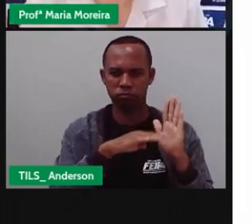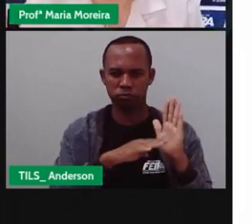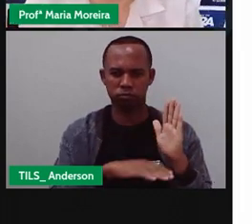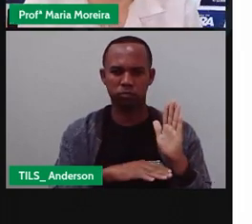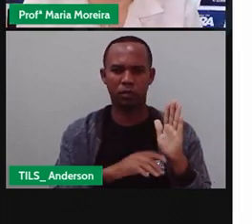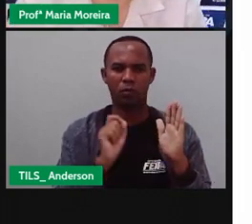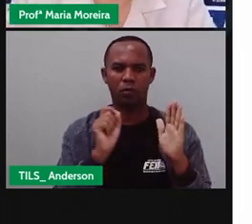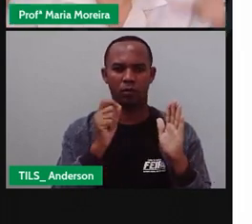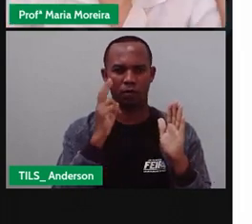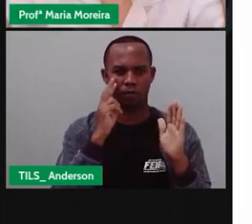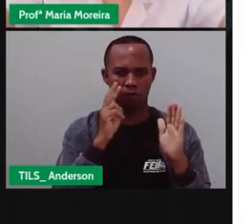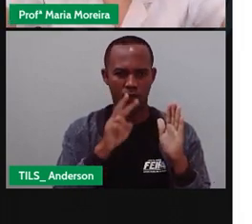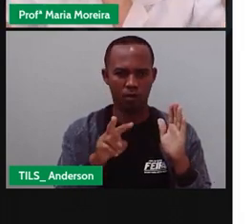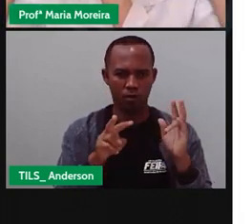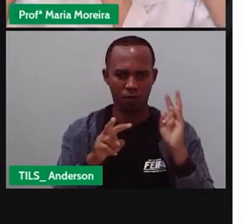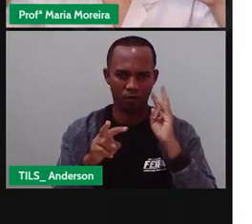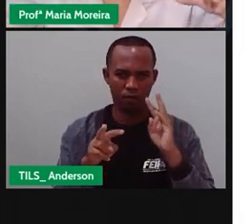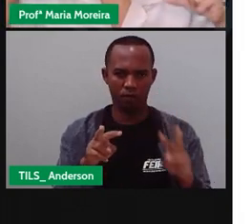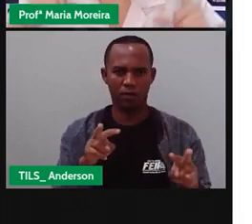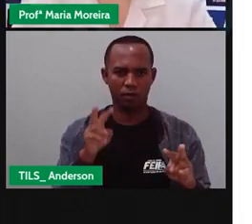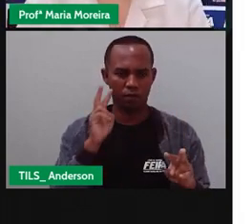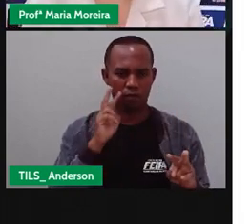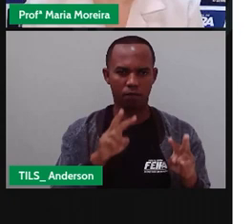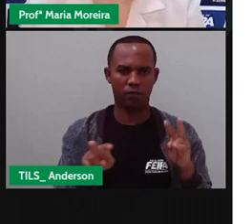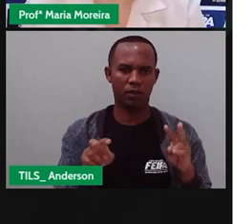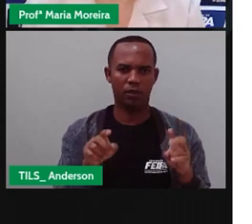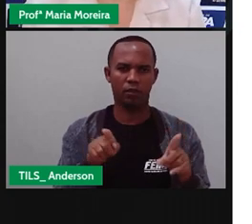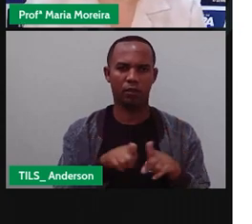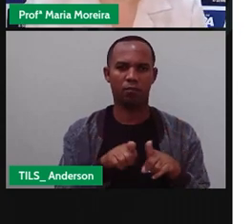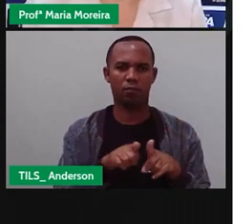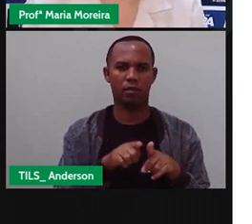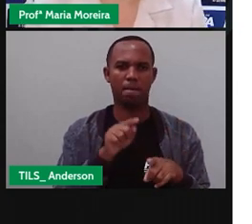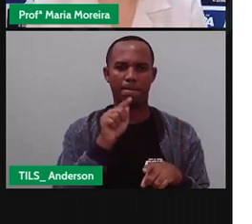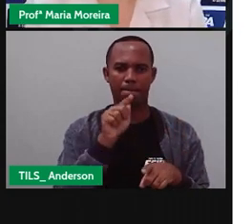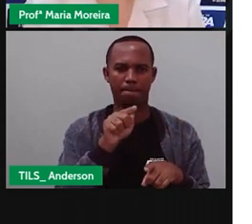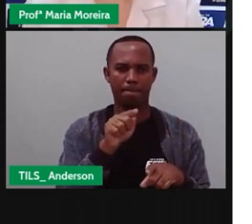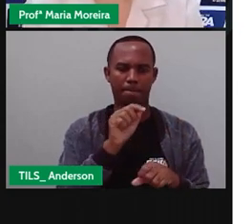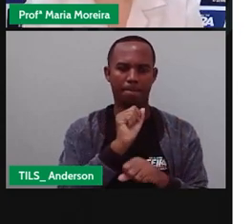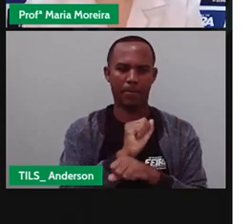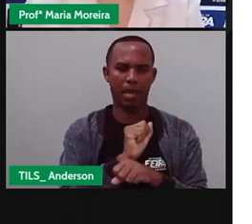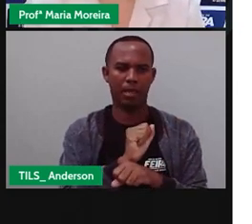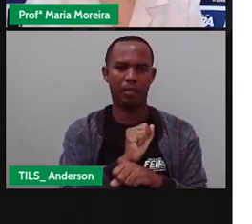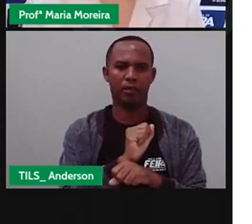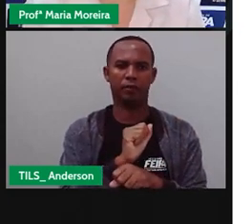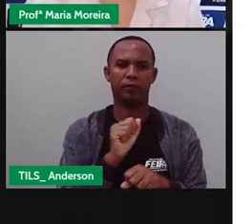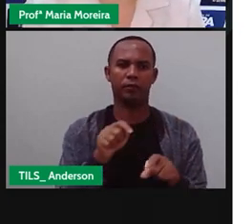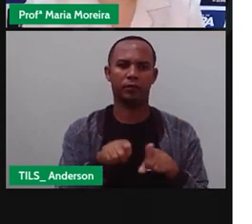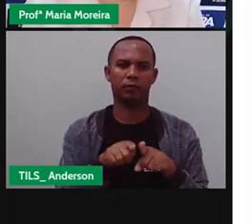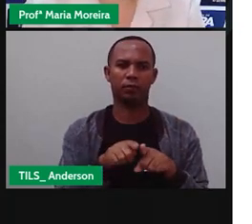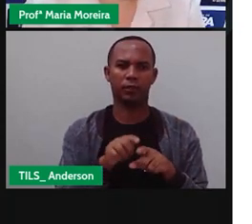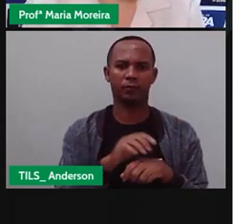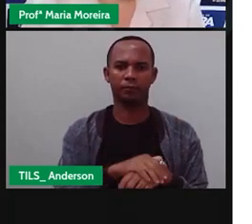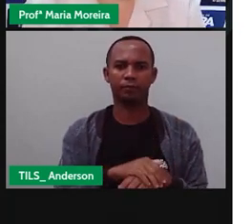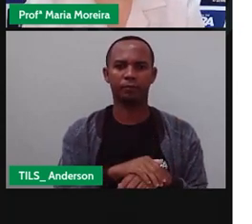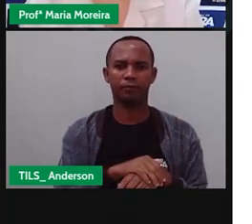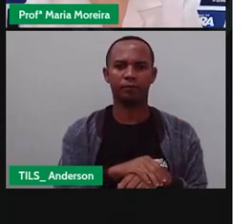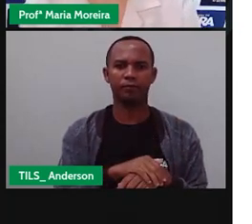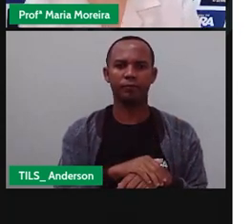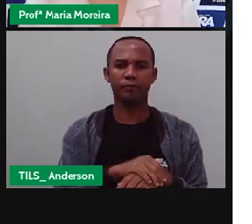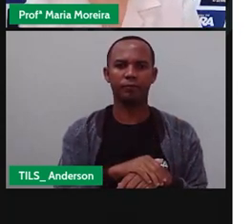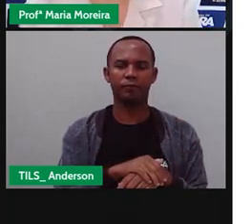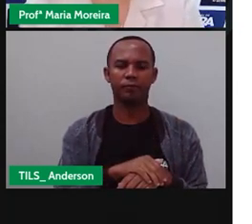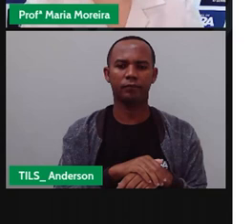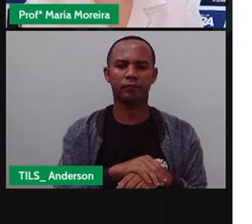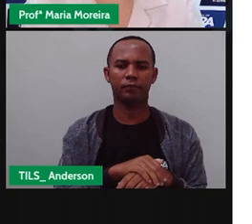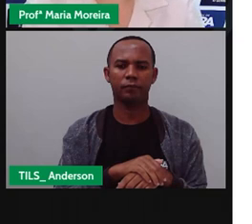vai aparecendo o quê? Ó, os parágrafos. Olha só esse texto aqui que a Pró tirou da revista Recreio, né?